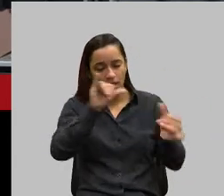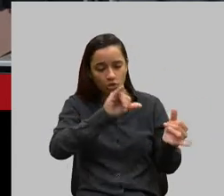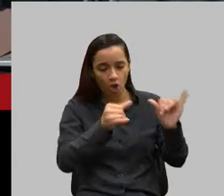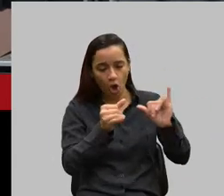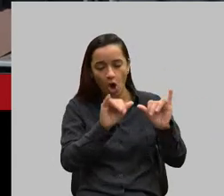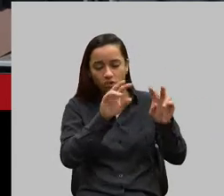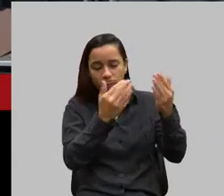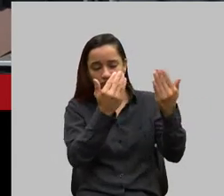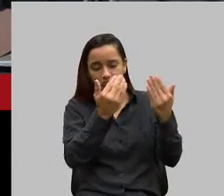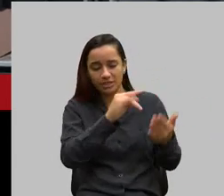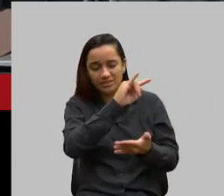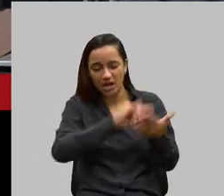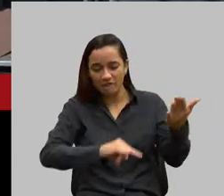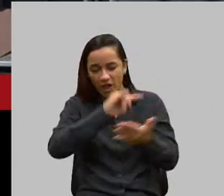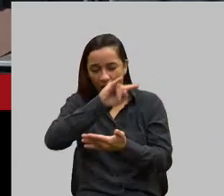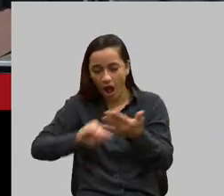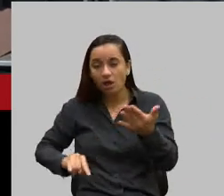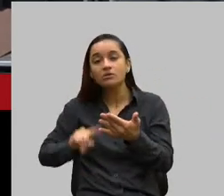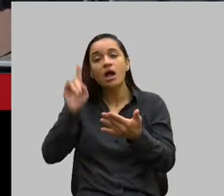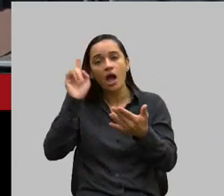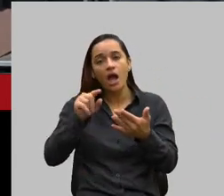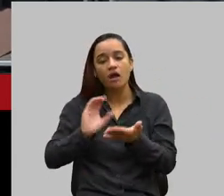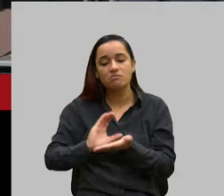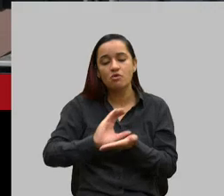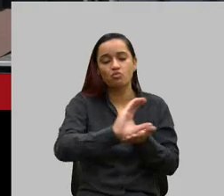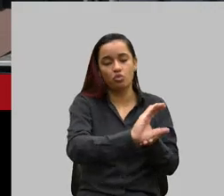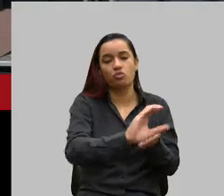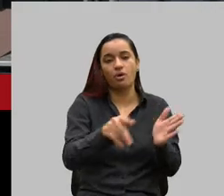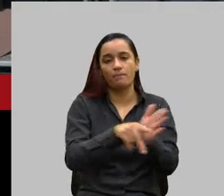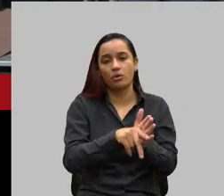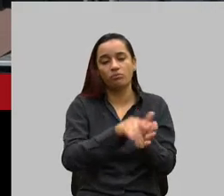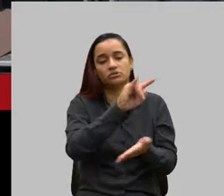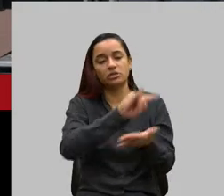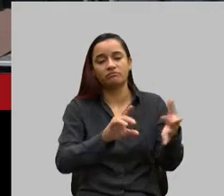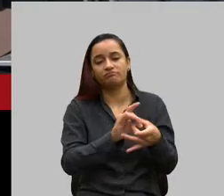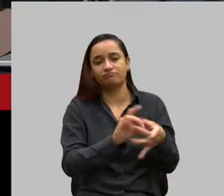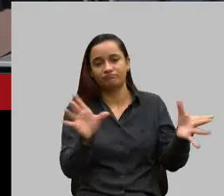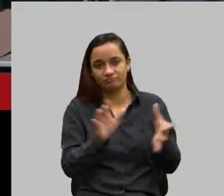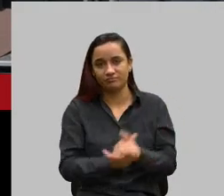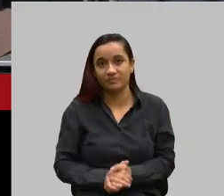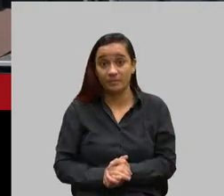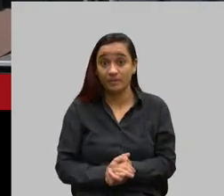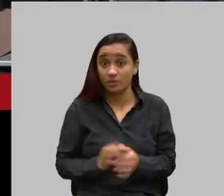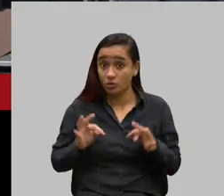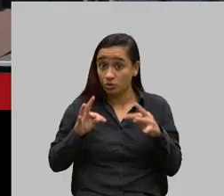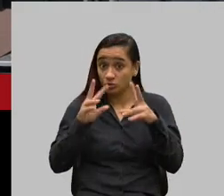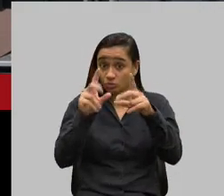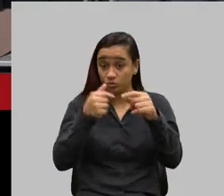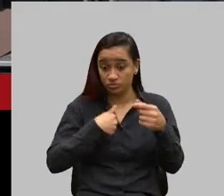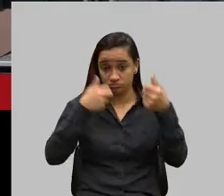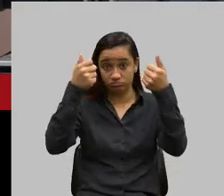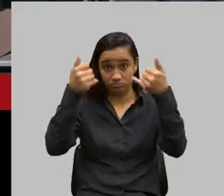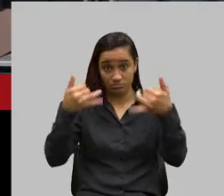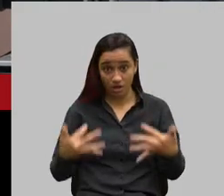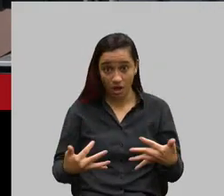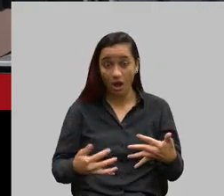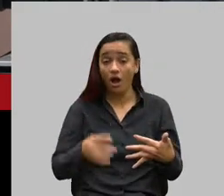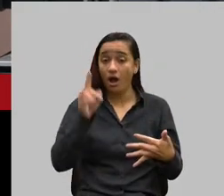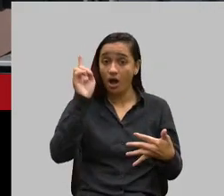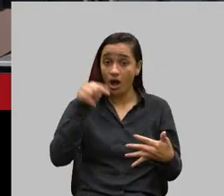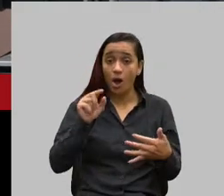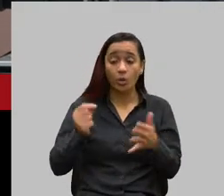dar recursos para estruturação desse certificado gente tudo isso que eu tô falando aqui são recursos